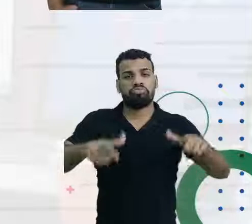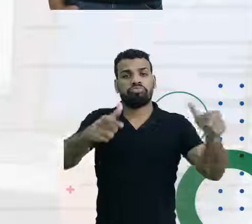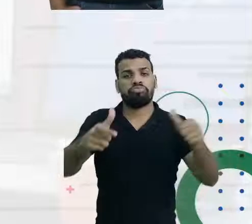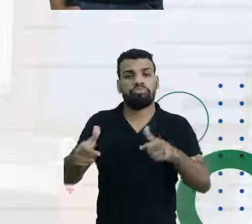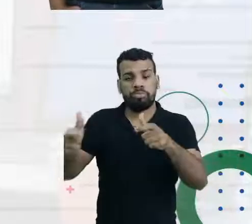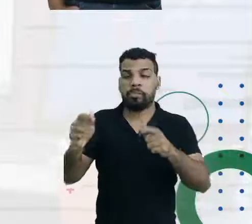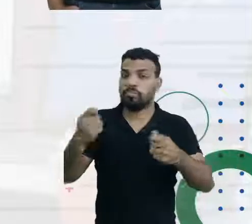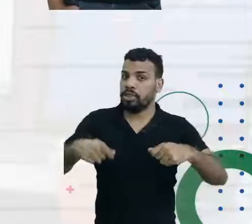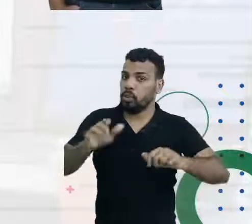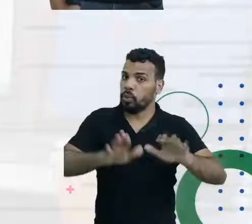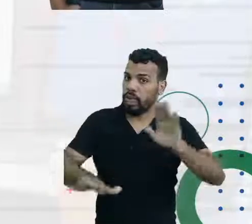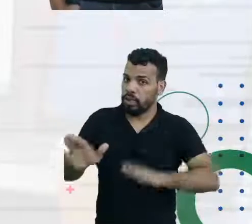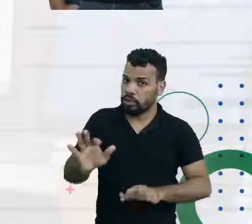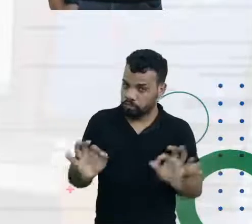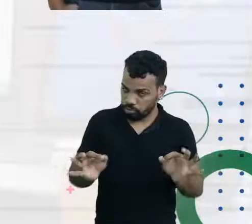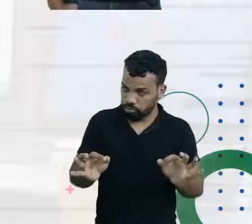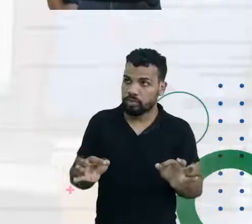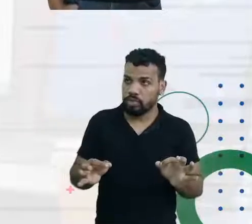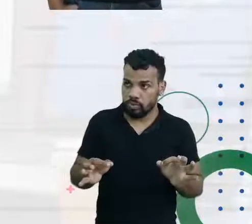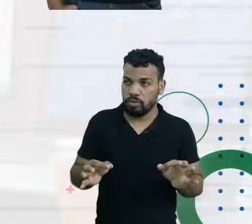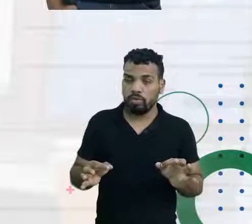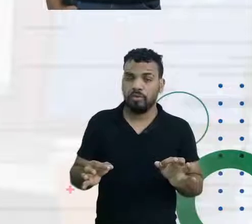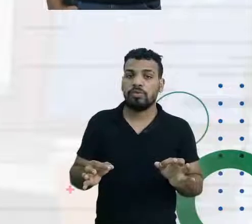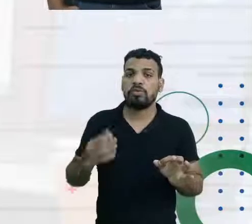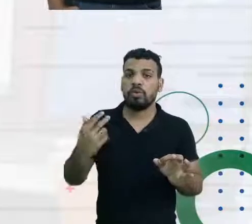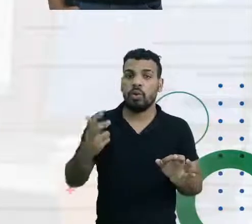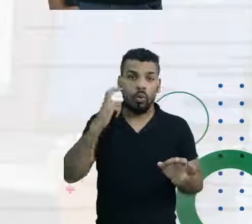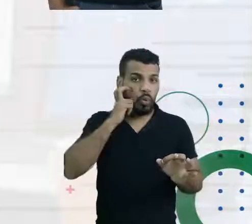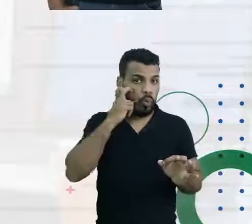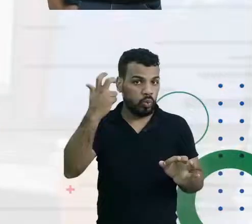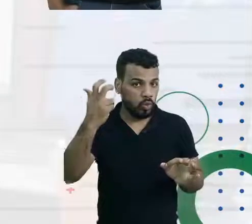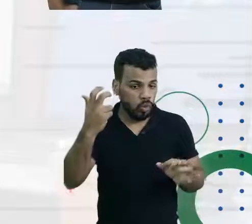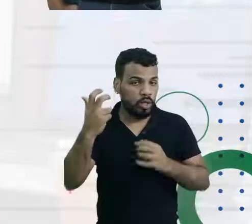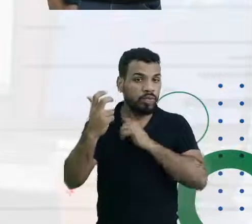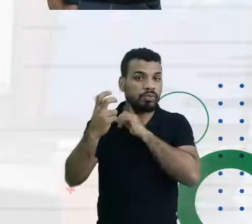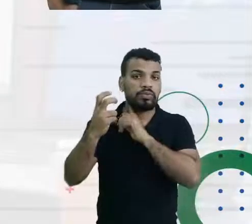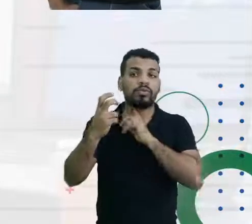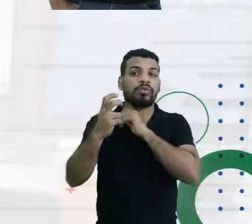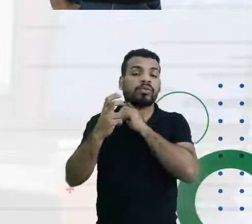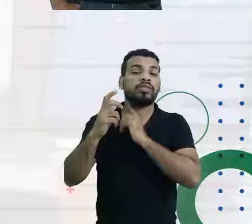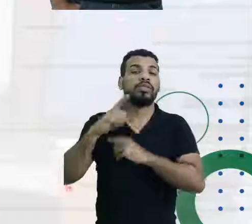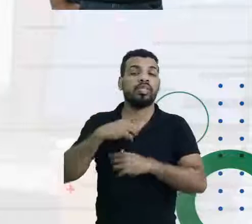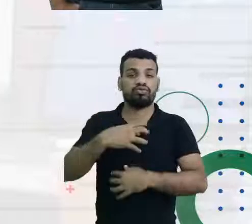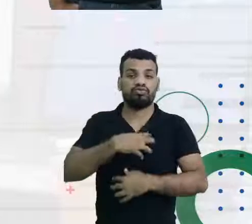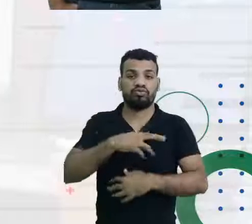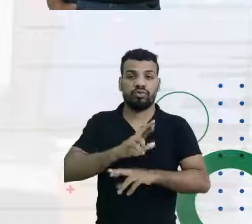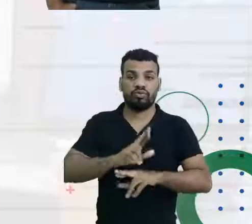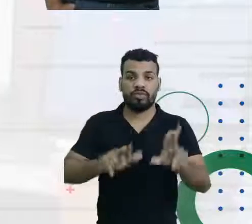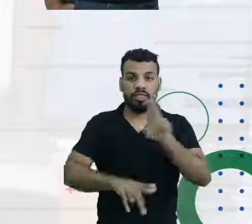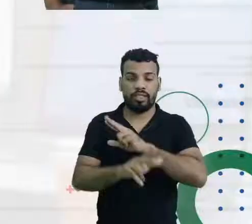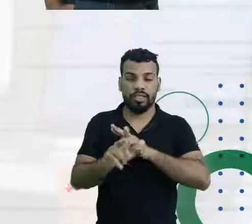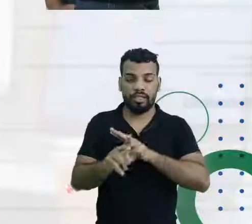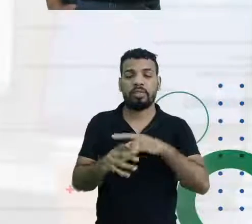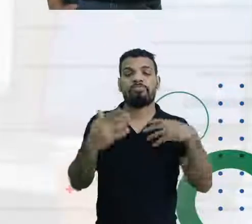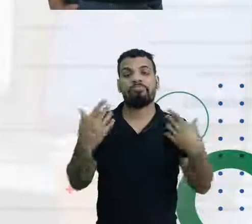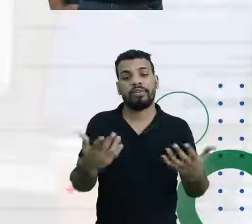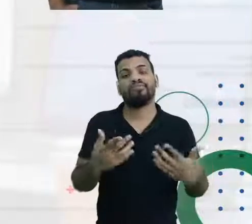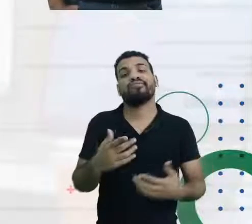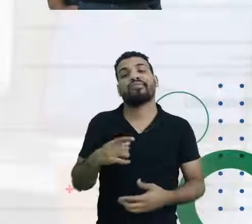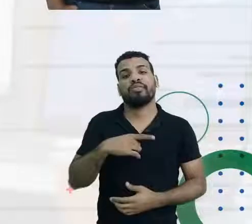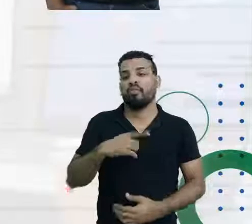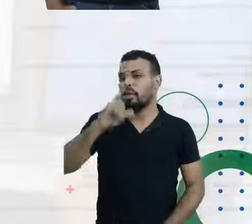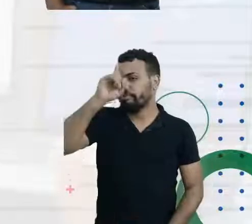gente tem que tomar cuidado com isso, pois algumas culturas interpretam as cores de forma diferente das nossas. Mas a gente